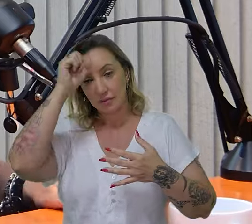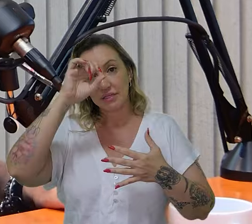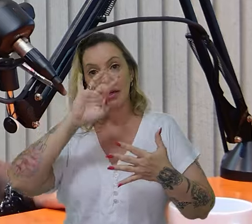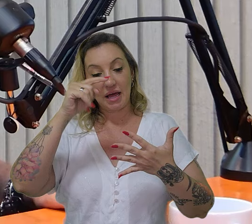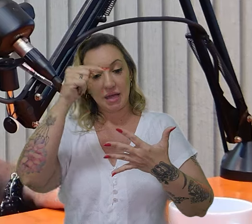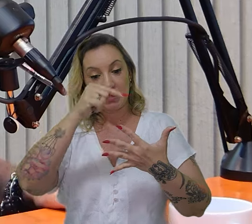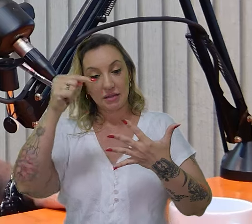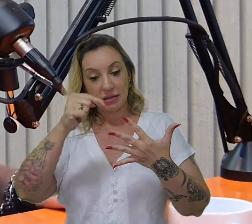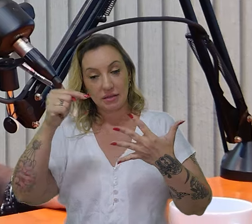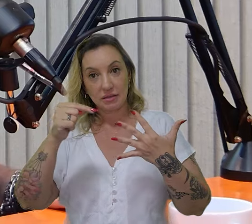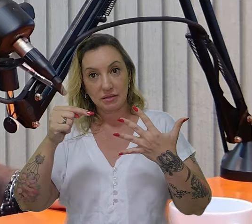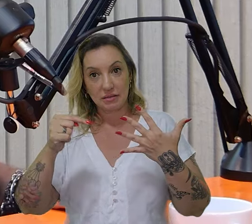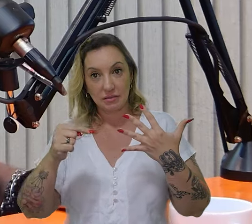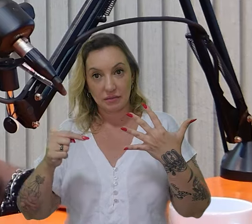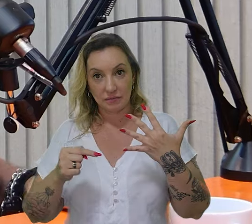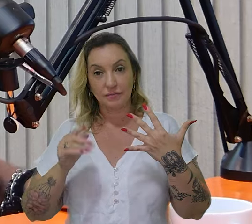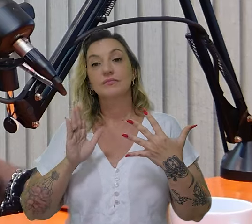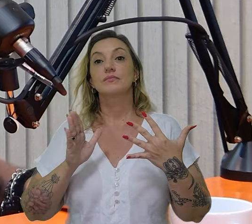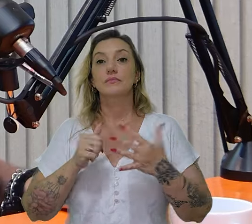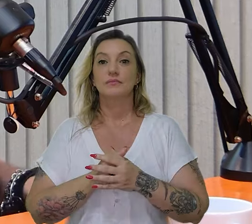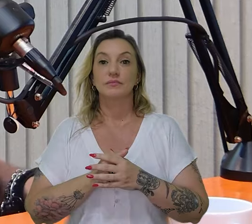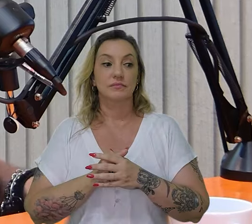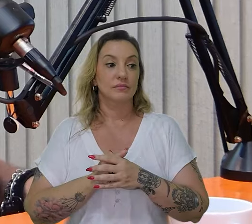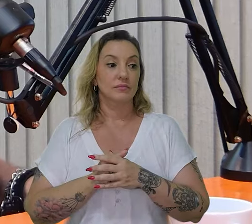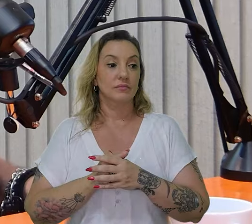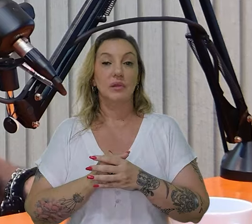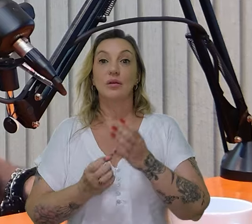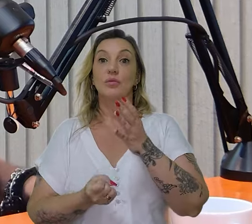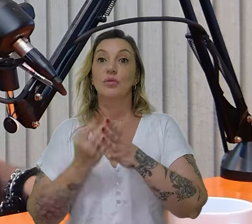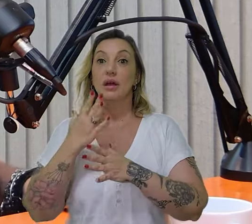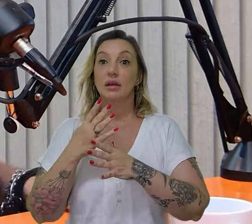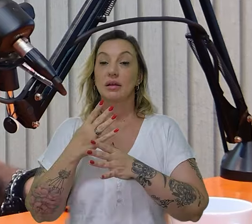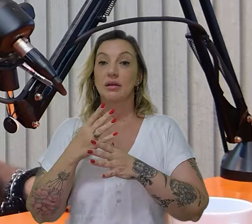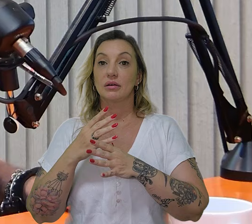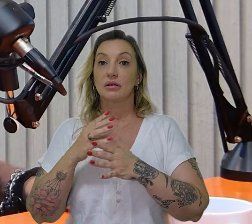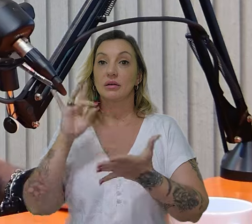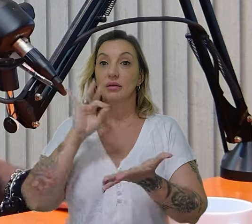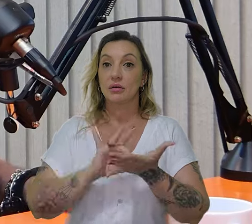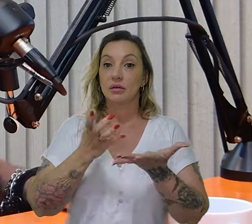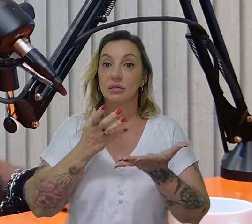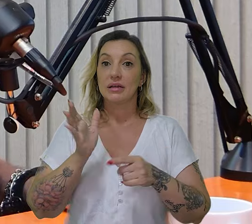matéria Eu já mandei muita gente pra Creative writing que Originalmente queria fazer cinema